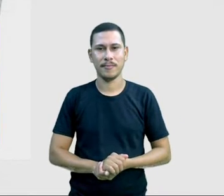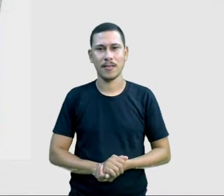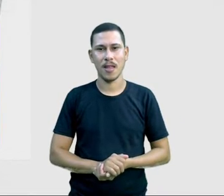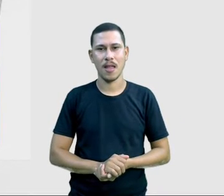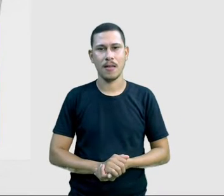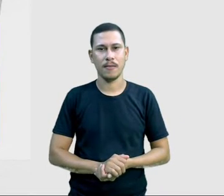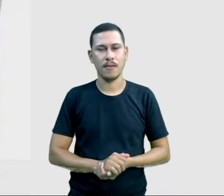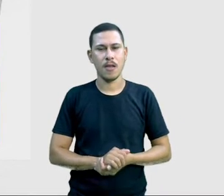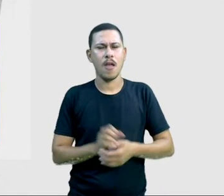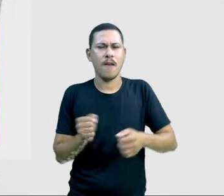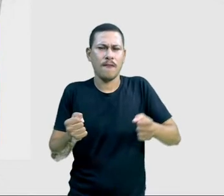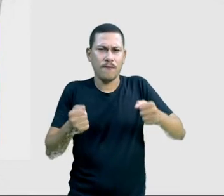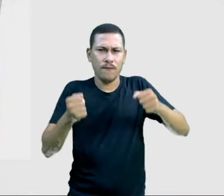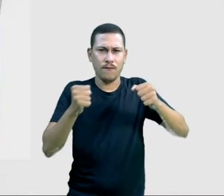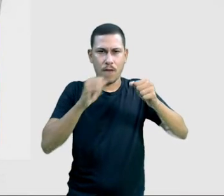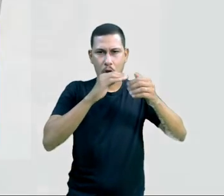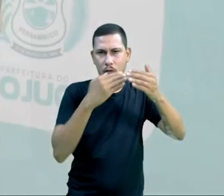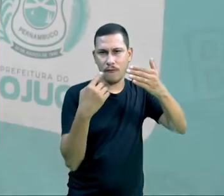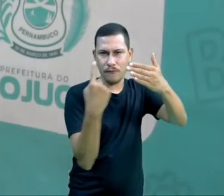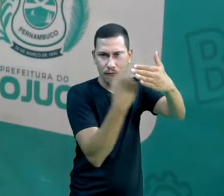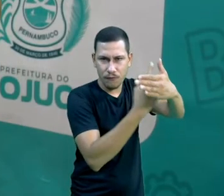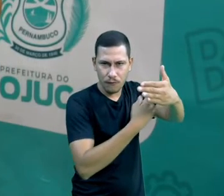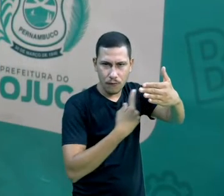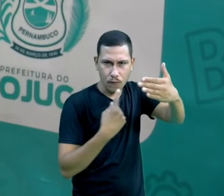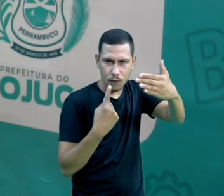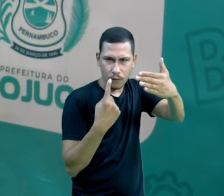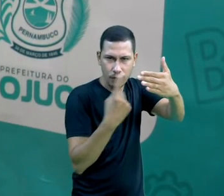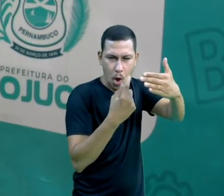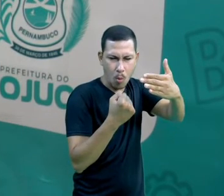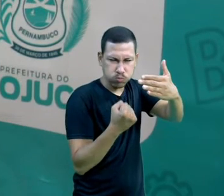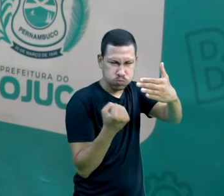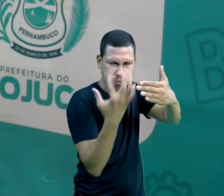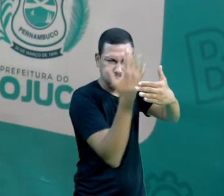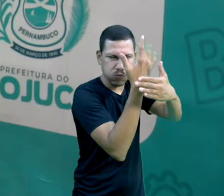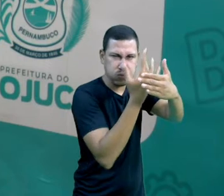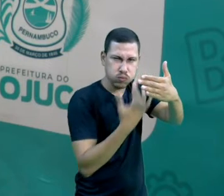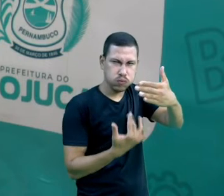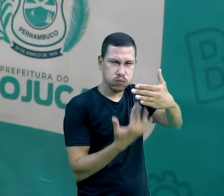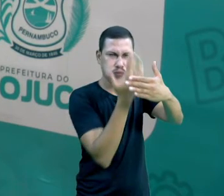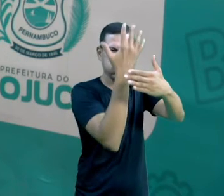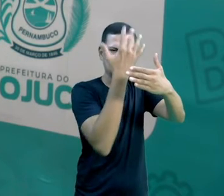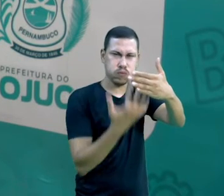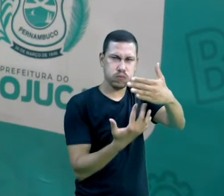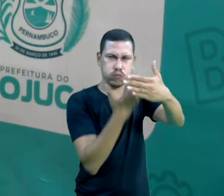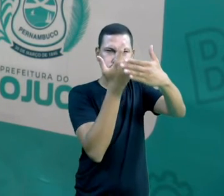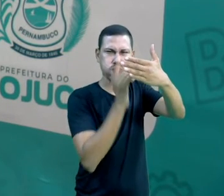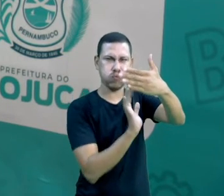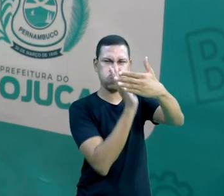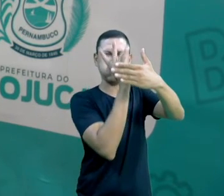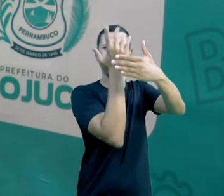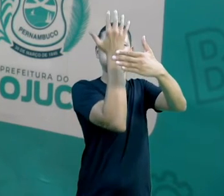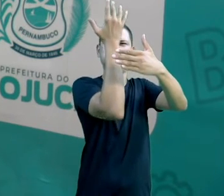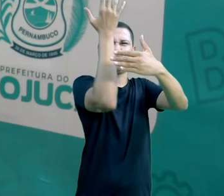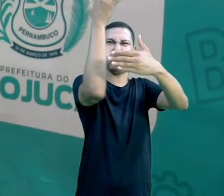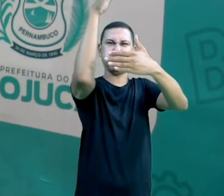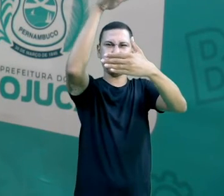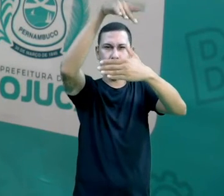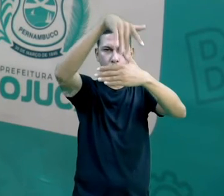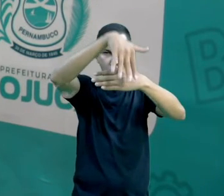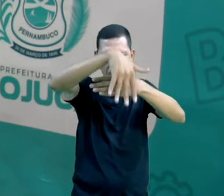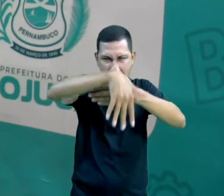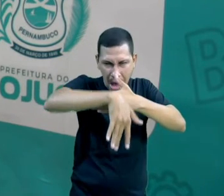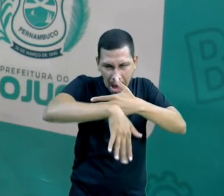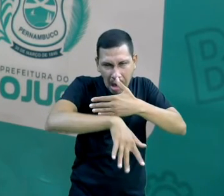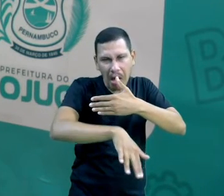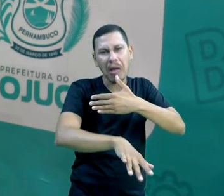vulcões eles entram em erupção. Por quê? O que é que acontece? As placas elas estão ali, grudadinhas, uma perto da outra, então ela não permite que o